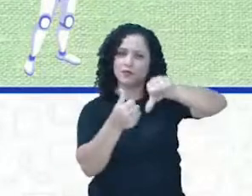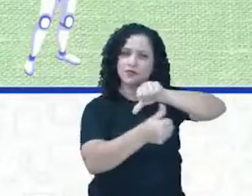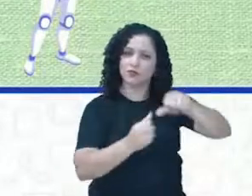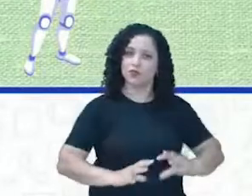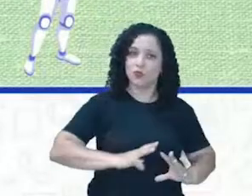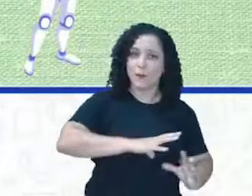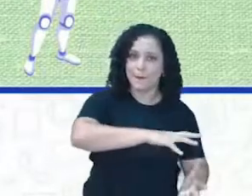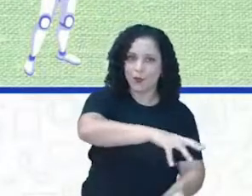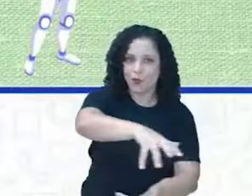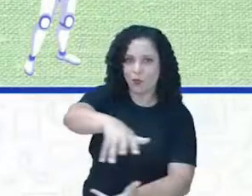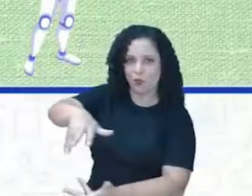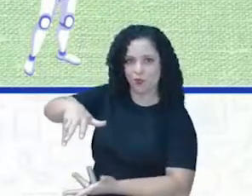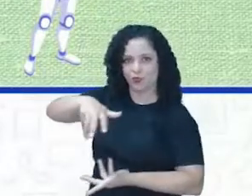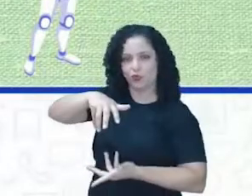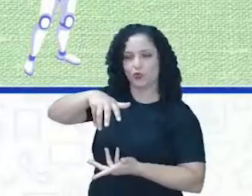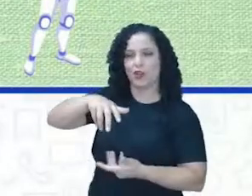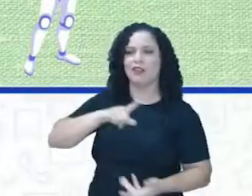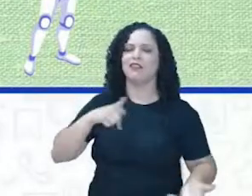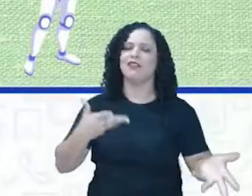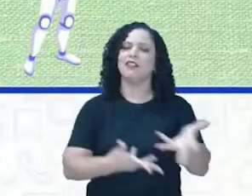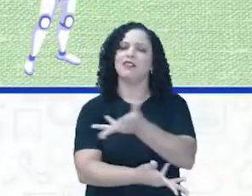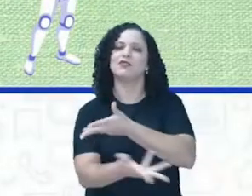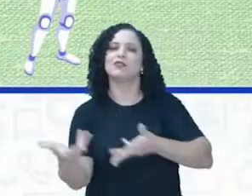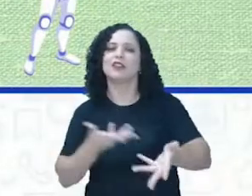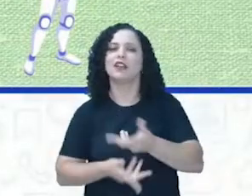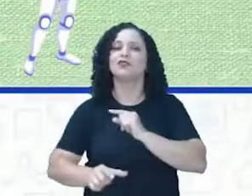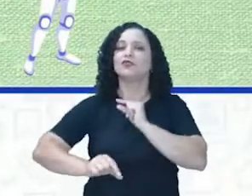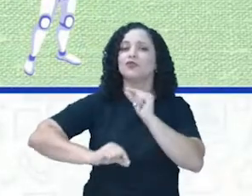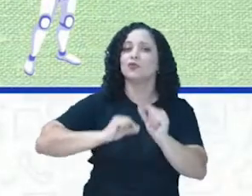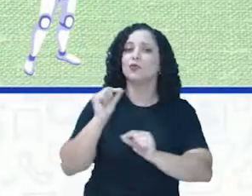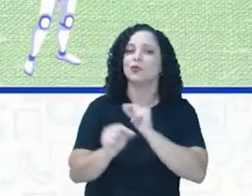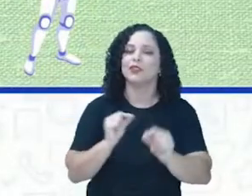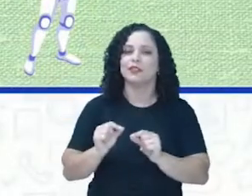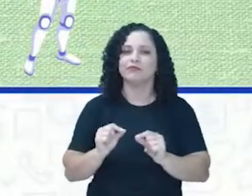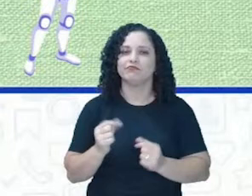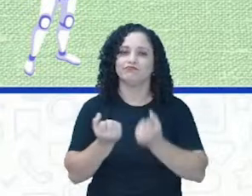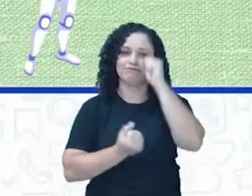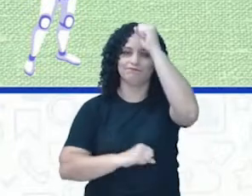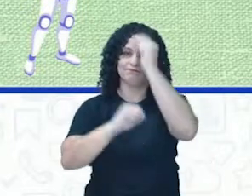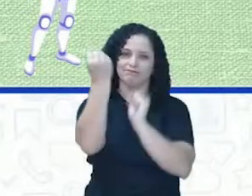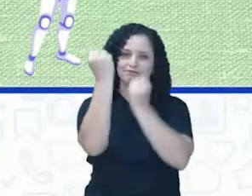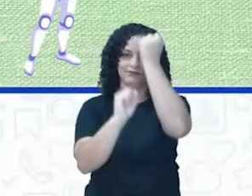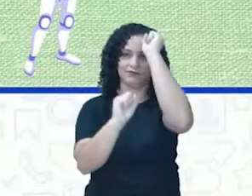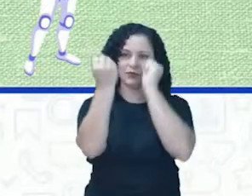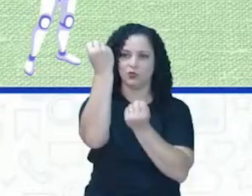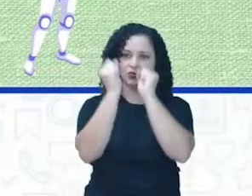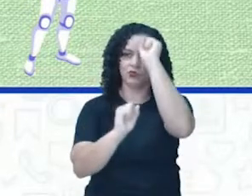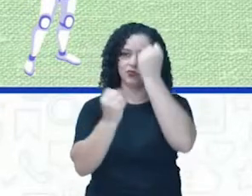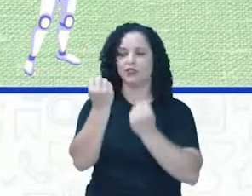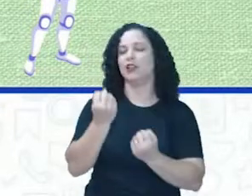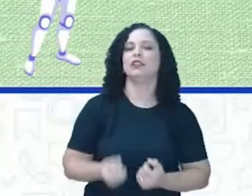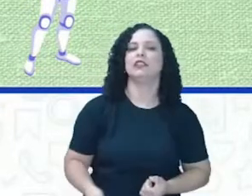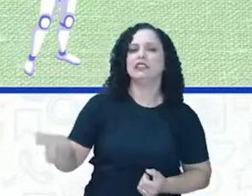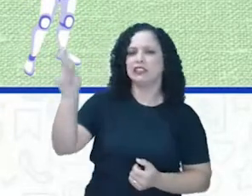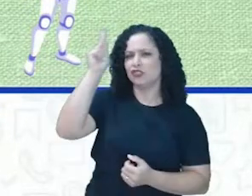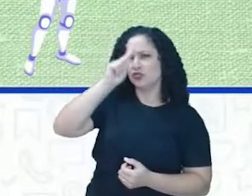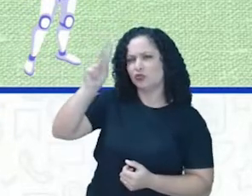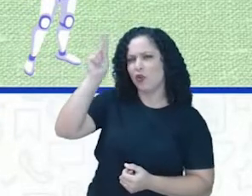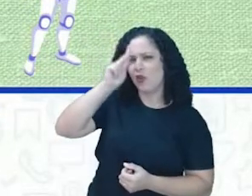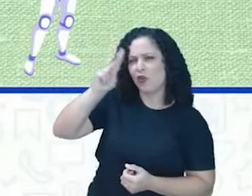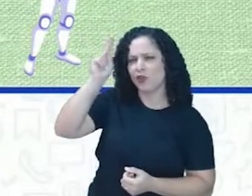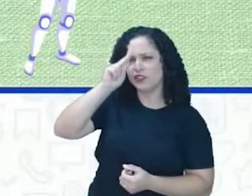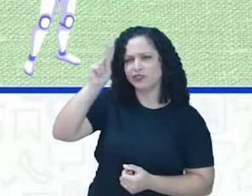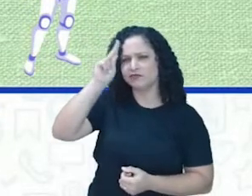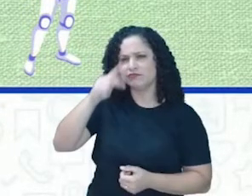já no mundo, né, elas que também estão relacionadas aqui. Vai ser a Revolução Comercial e Industrial, que em história vocês veem isso bem